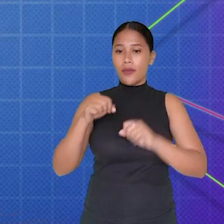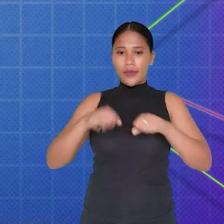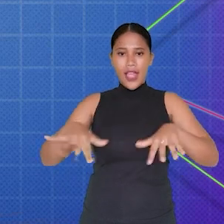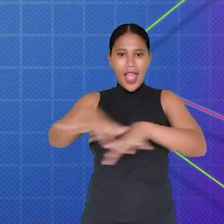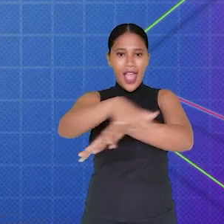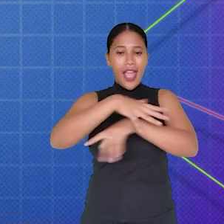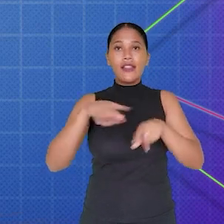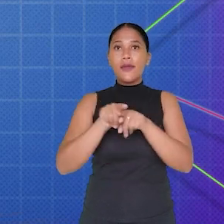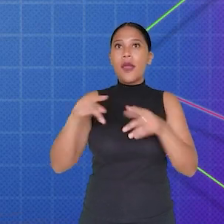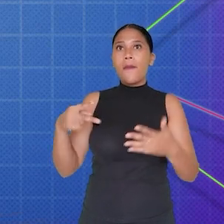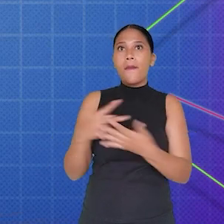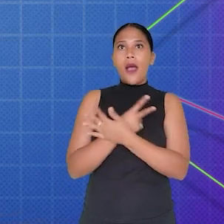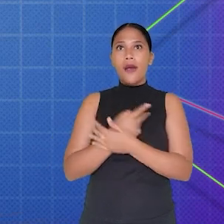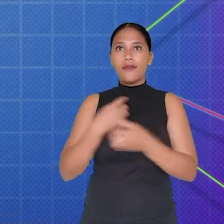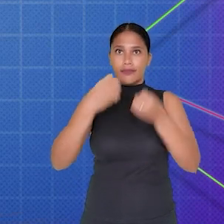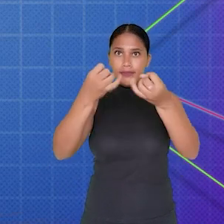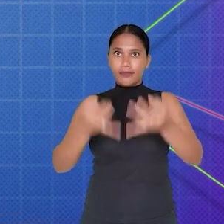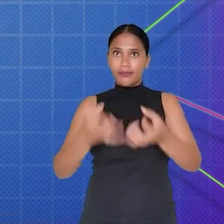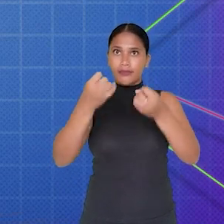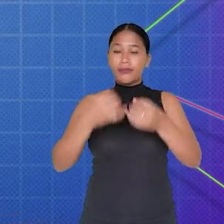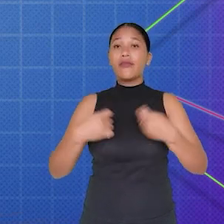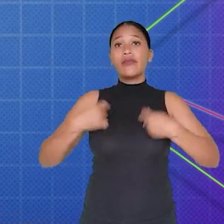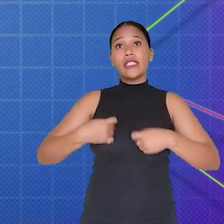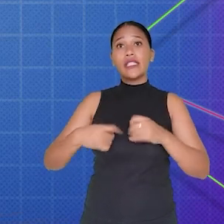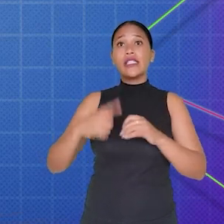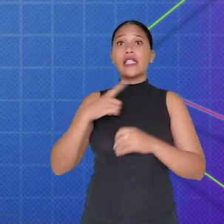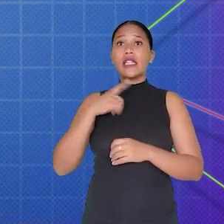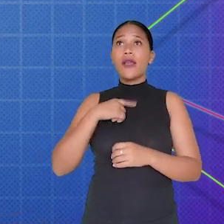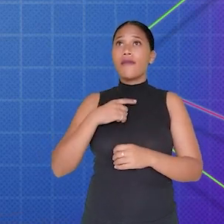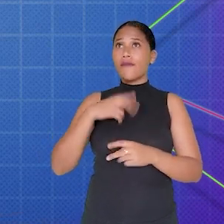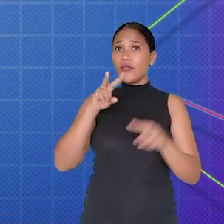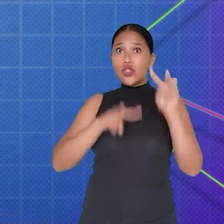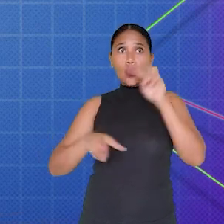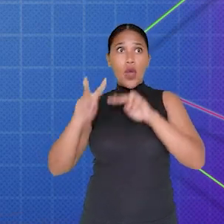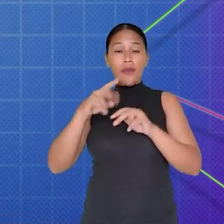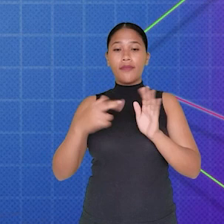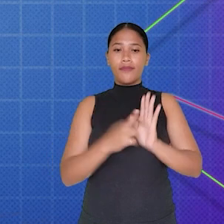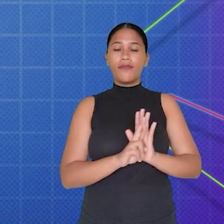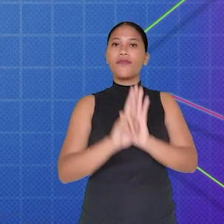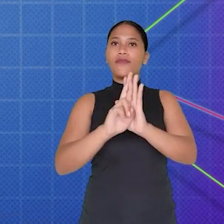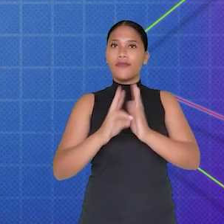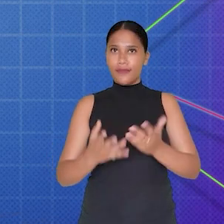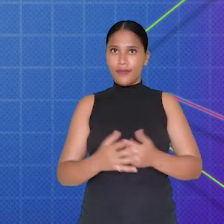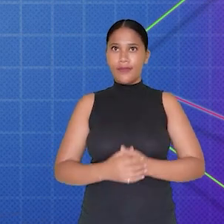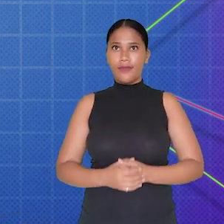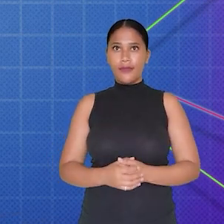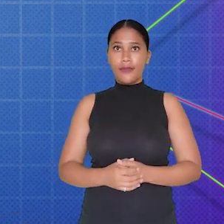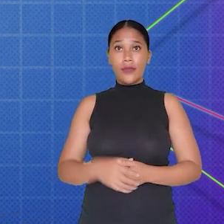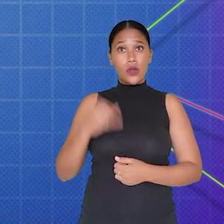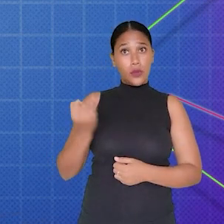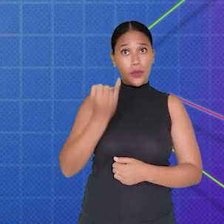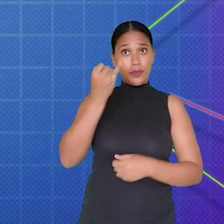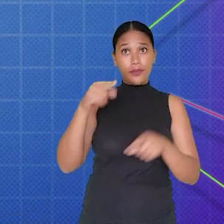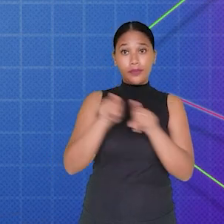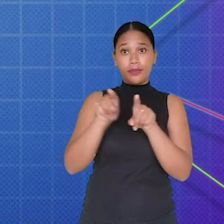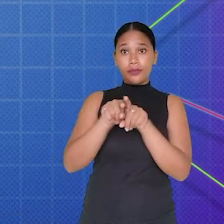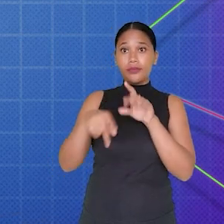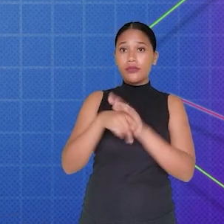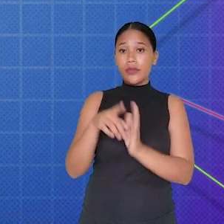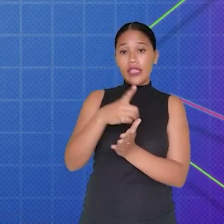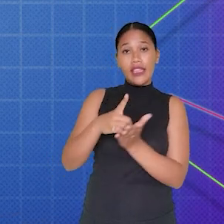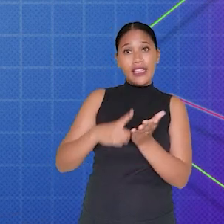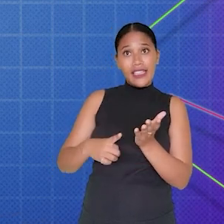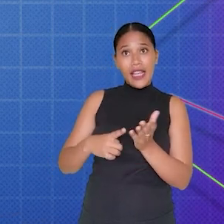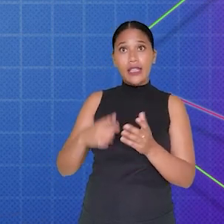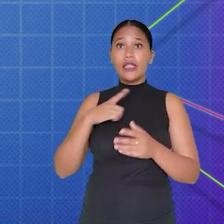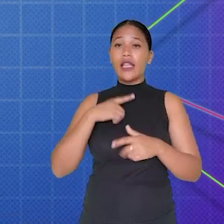que os personagens, os cenários e os eventos descritos no roteiro devem ser visualmente representados no jogo. É